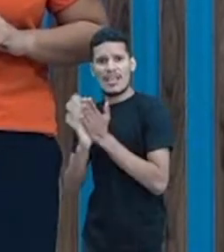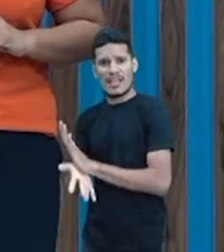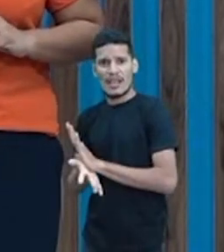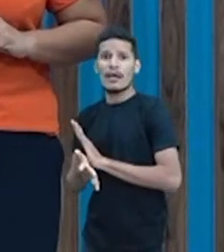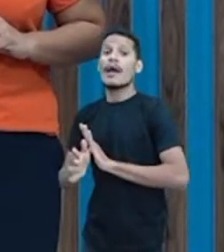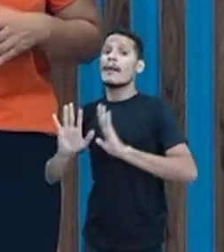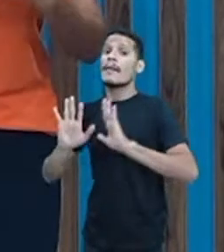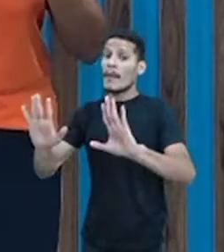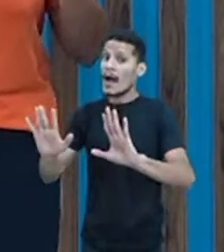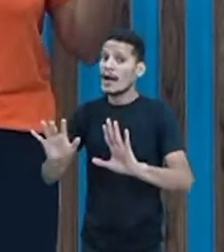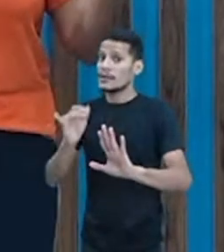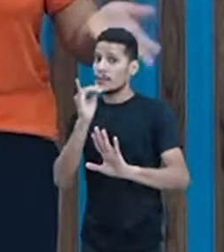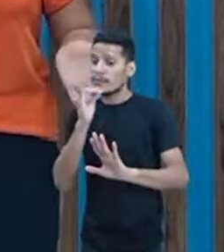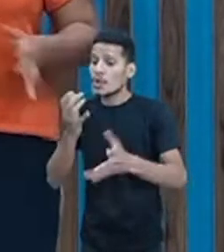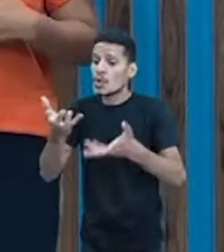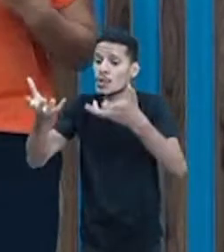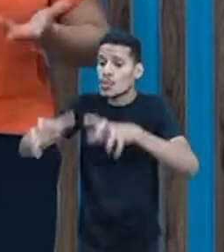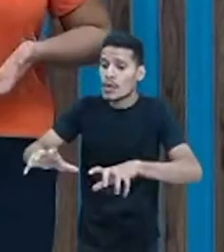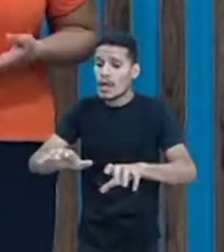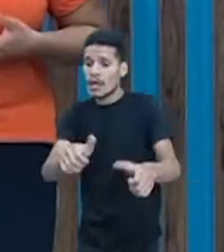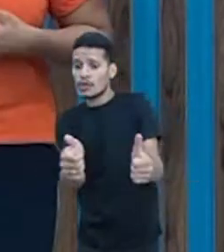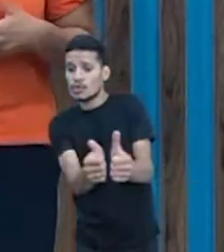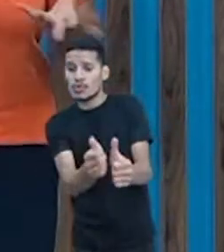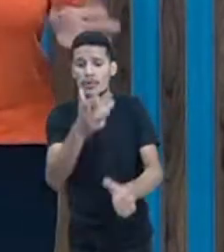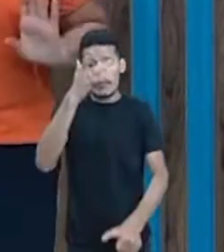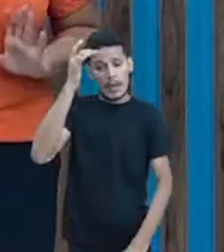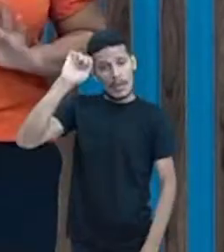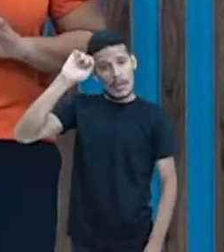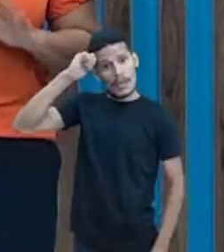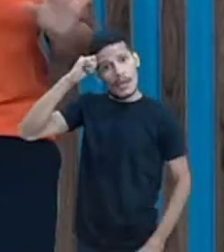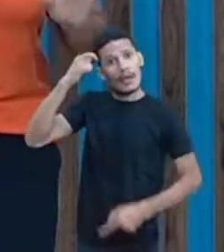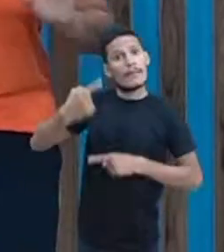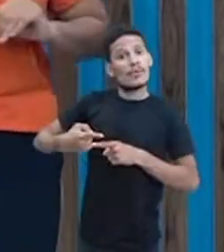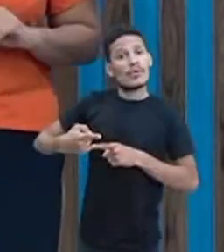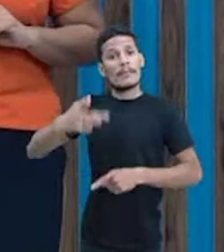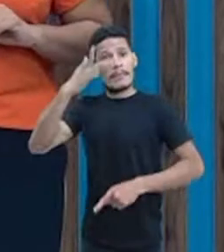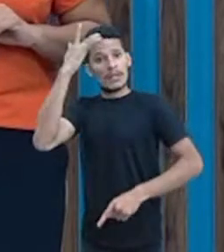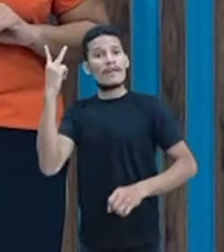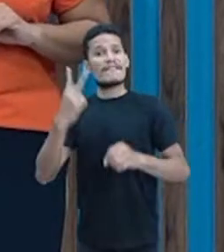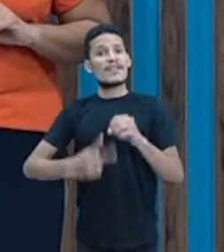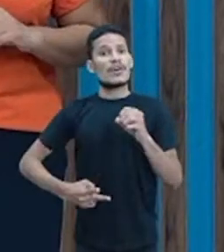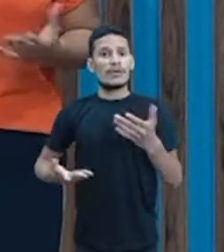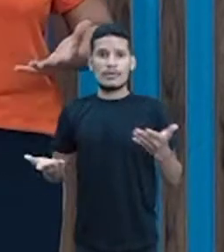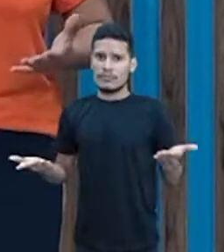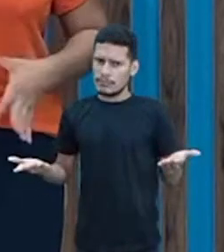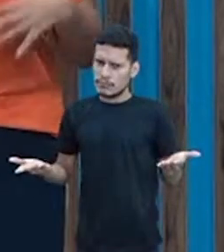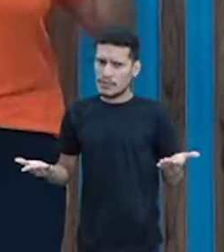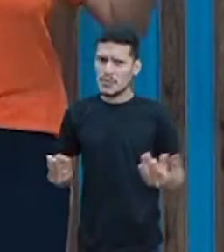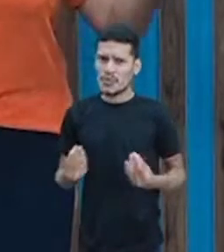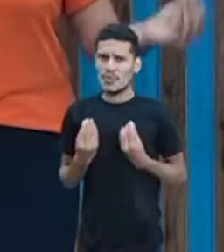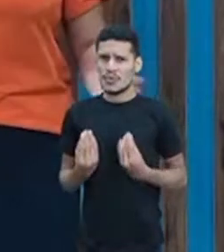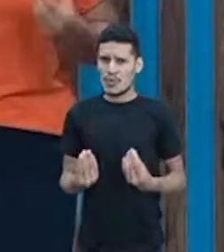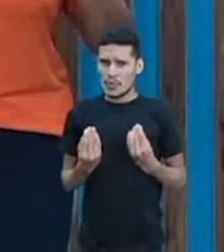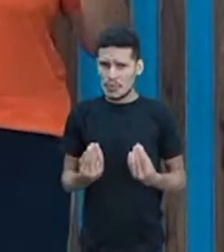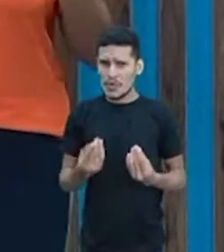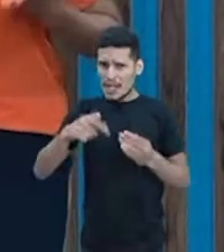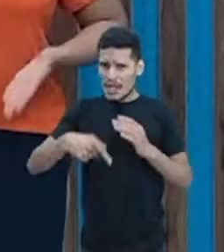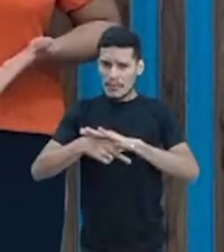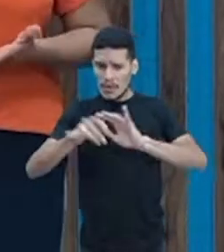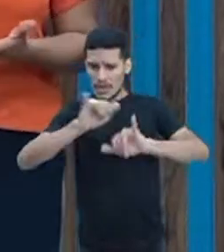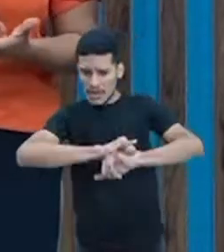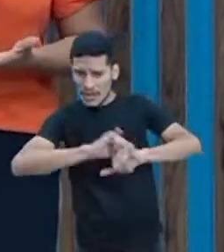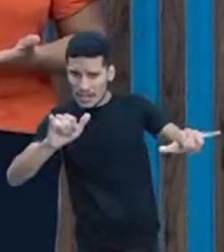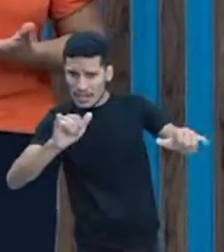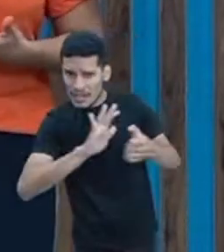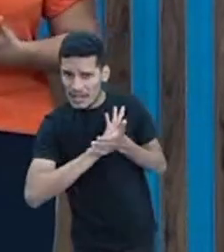não compartilha espaços com pessoas negras porque pessoas negras são violentas. Ora, é um discurso